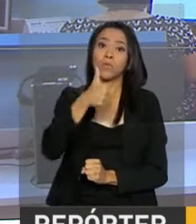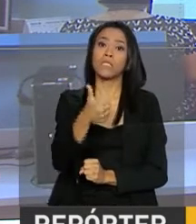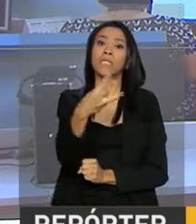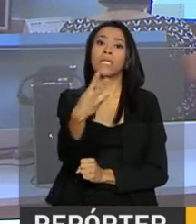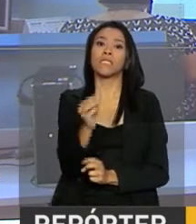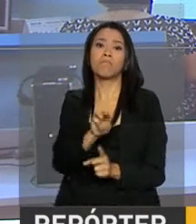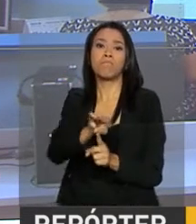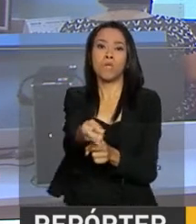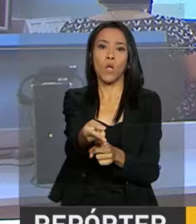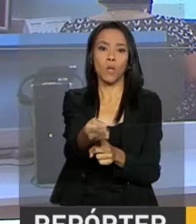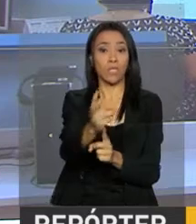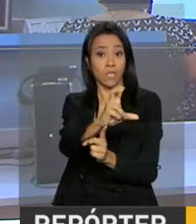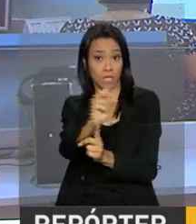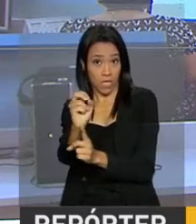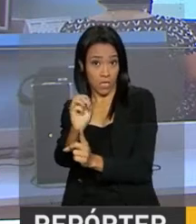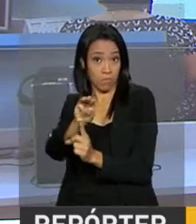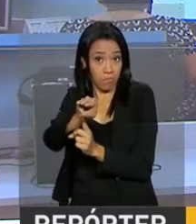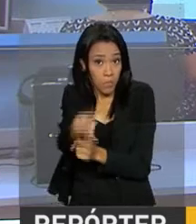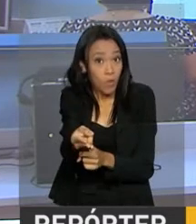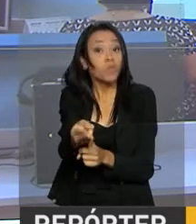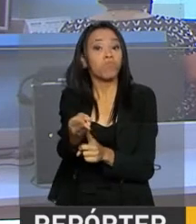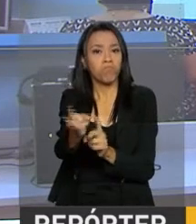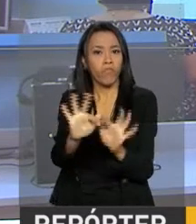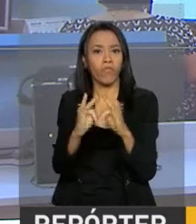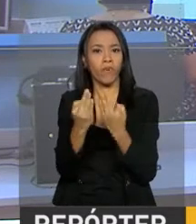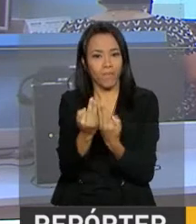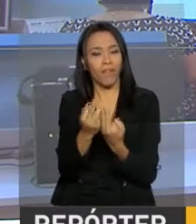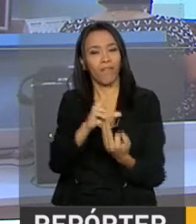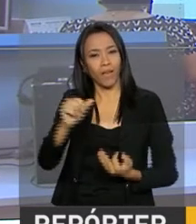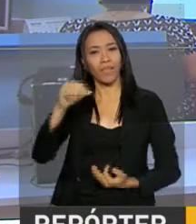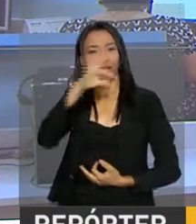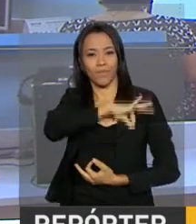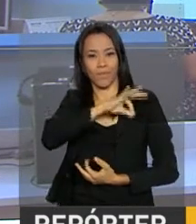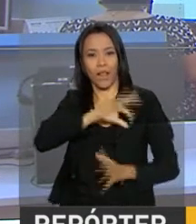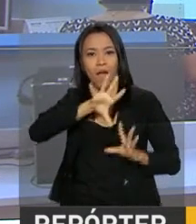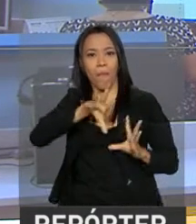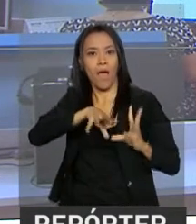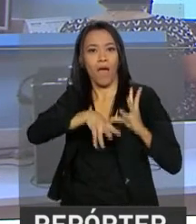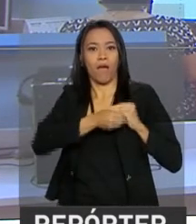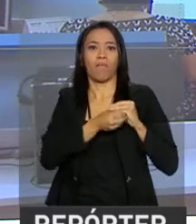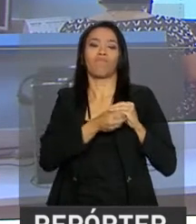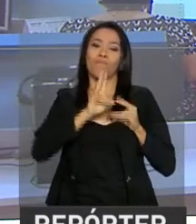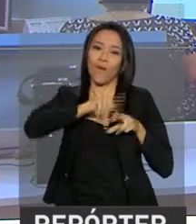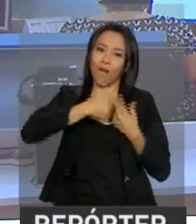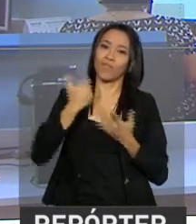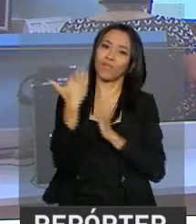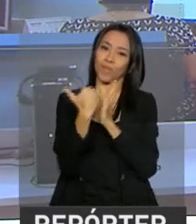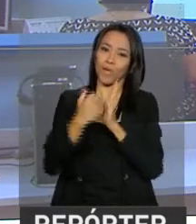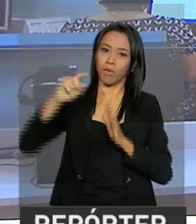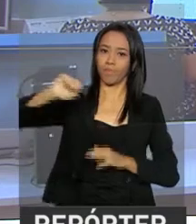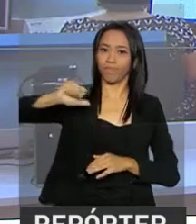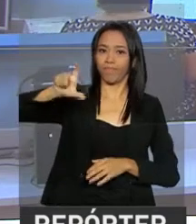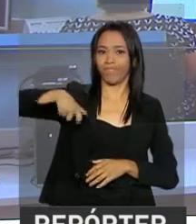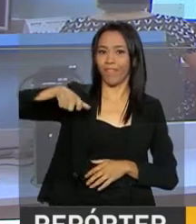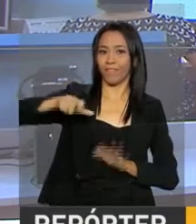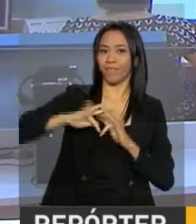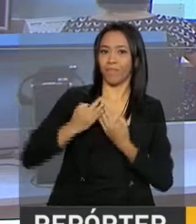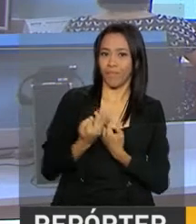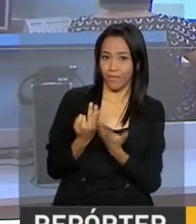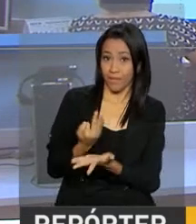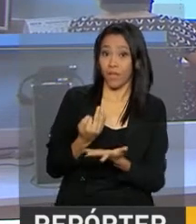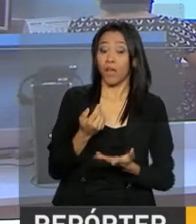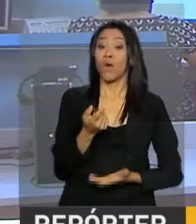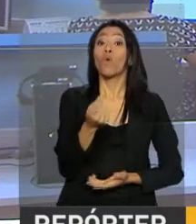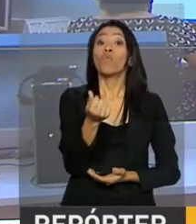13 milhões e meio de famílias terão a renda complementada pelo programa neste mês o valor médio do benefício